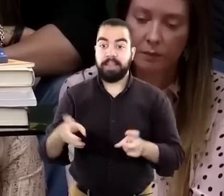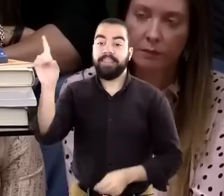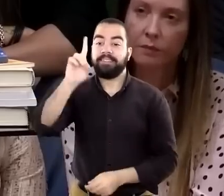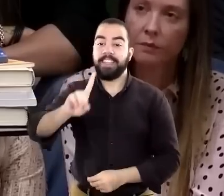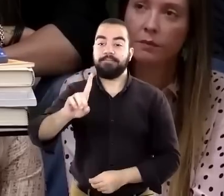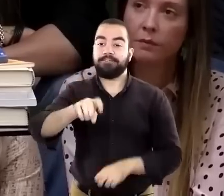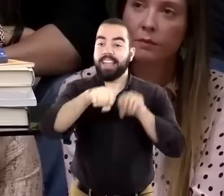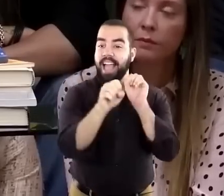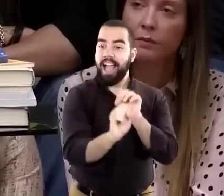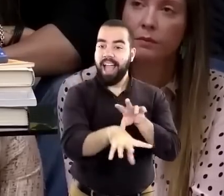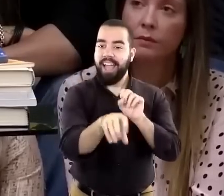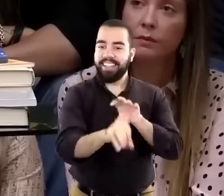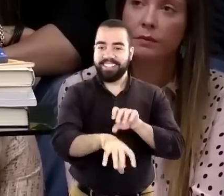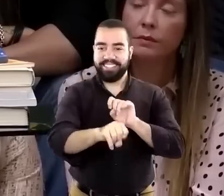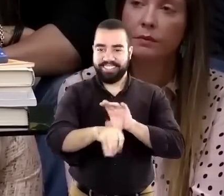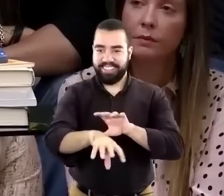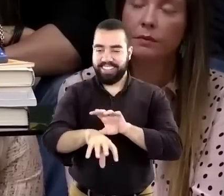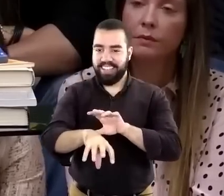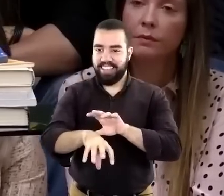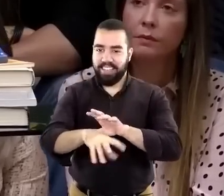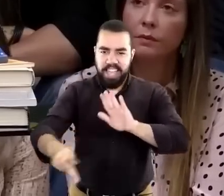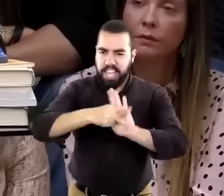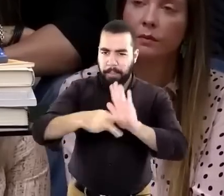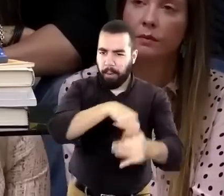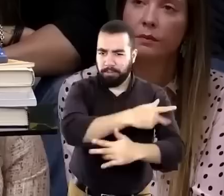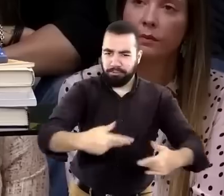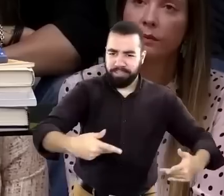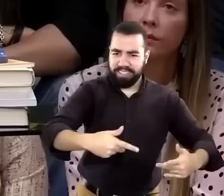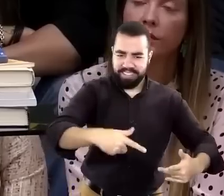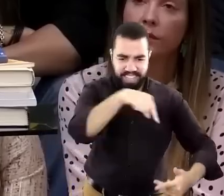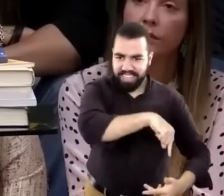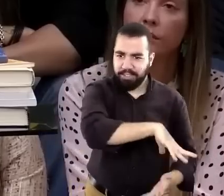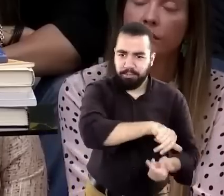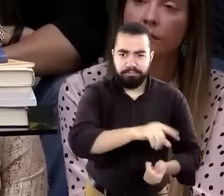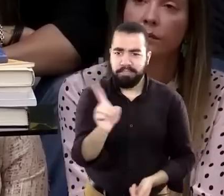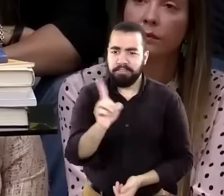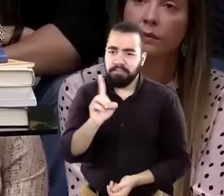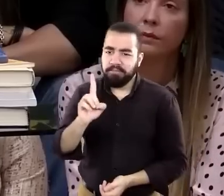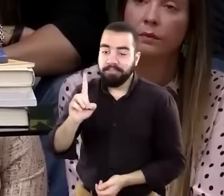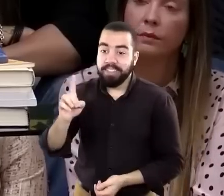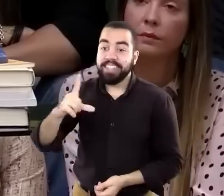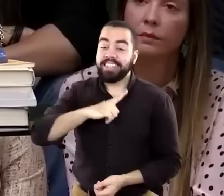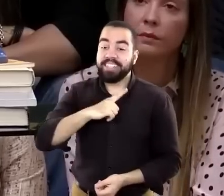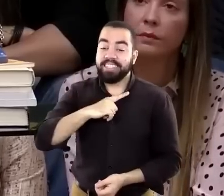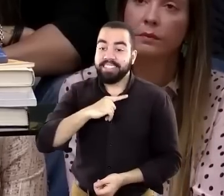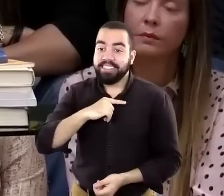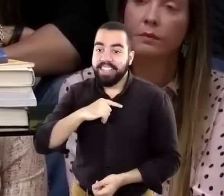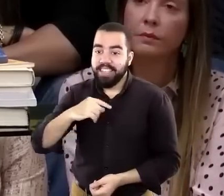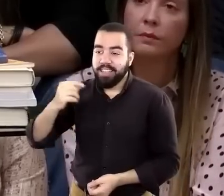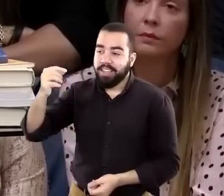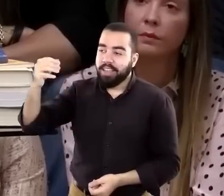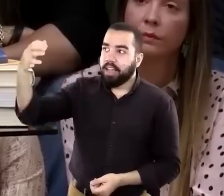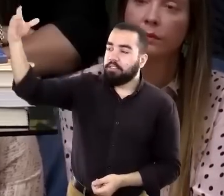capacitação não vem dos recursos da terra. Tem um raminho, tem uma árvore que abastece esses ramos, que abastece